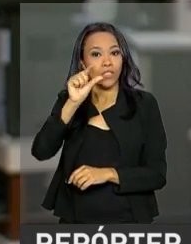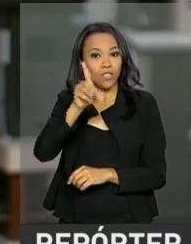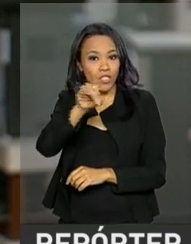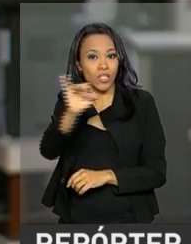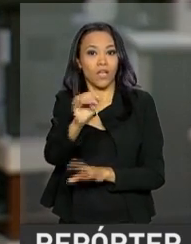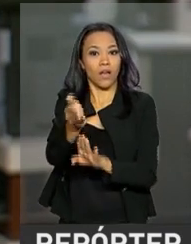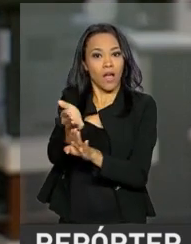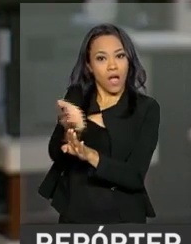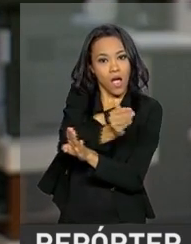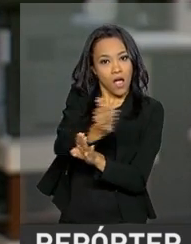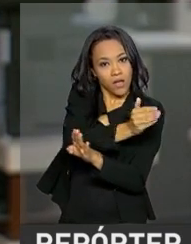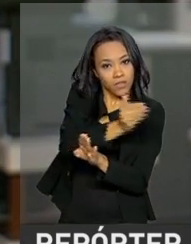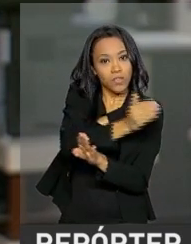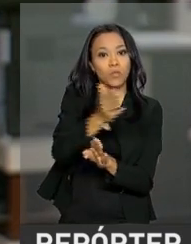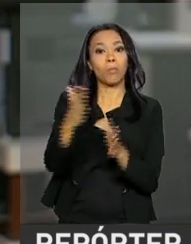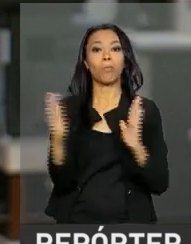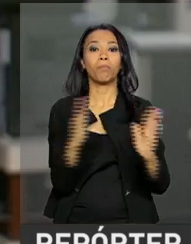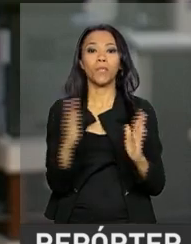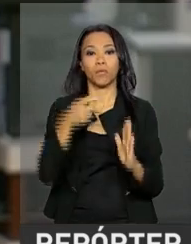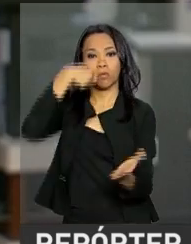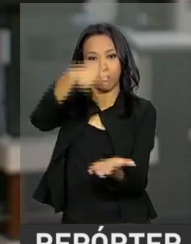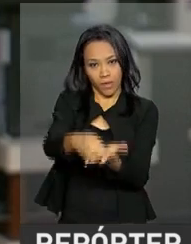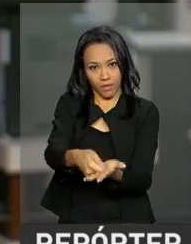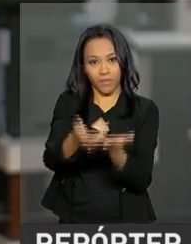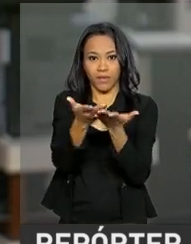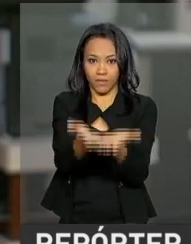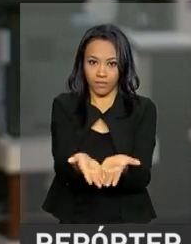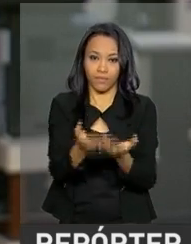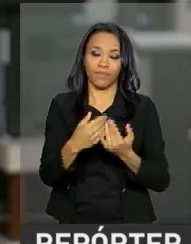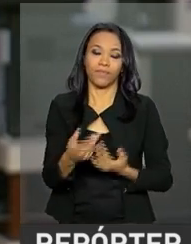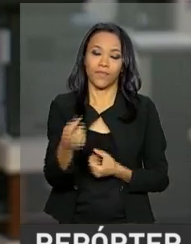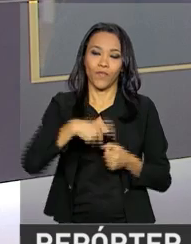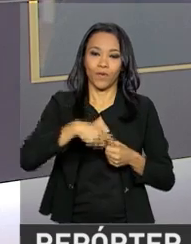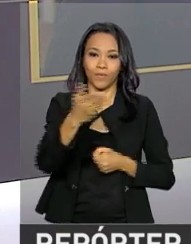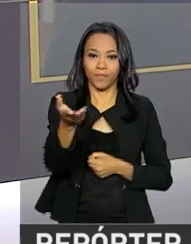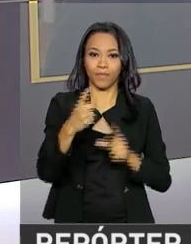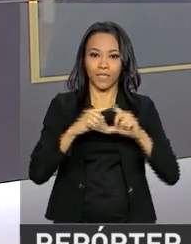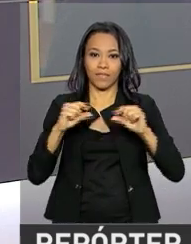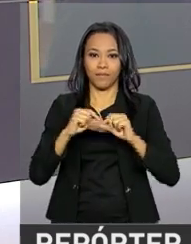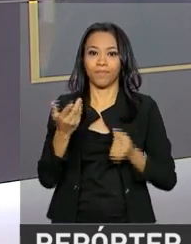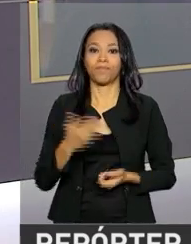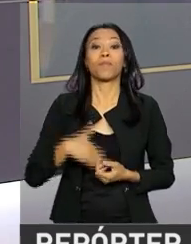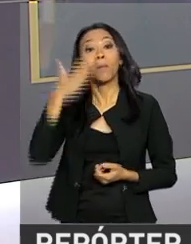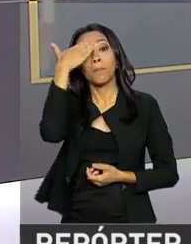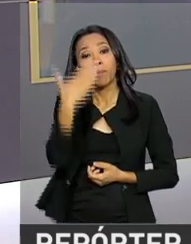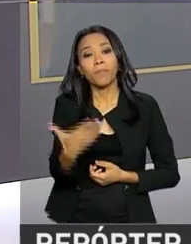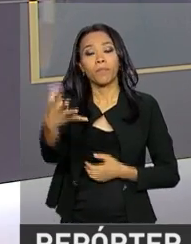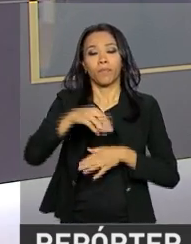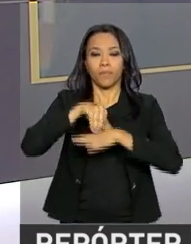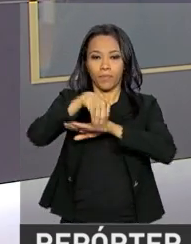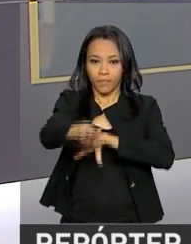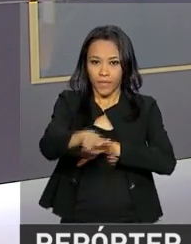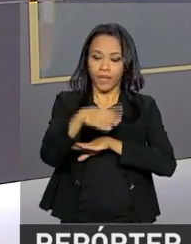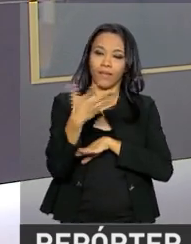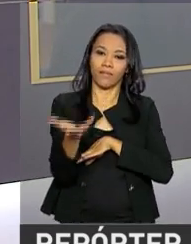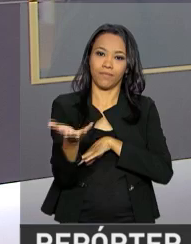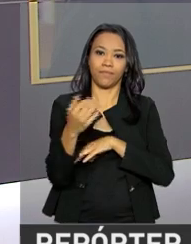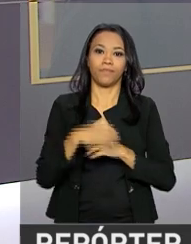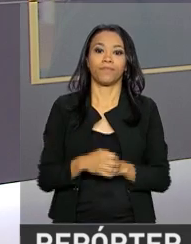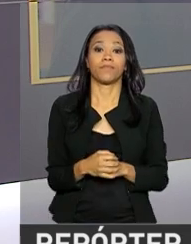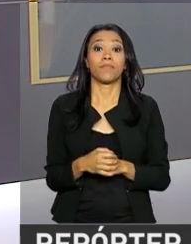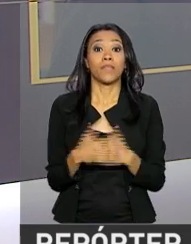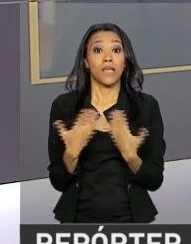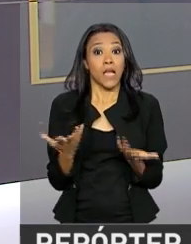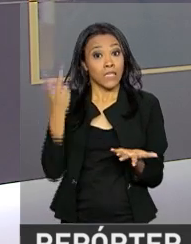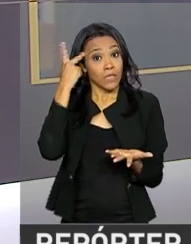ao início de cada período de pagamento Leandro eu volto com você em Brasília Tá ok Zé Obrigado pelas suas informações aí São Paulo e